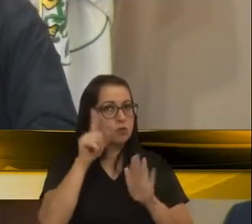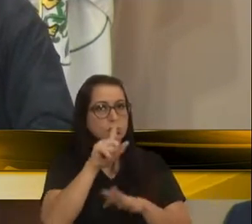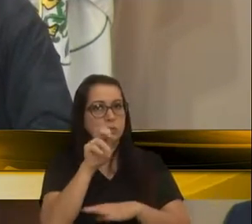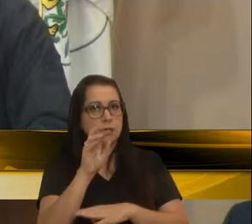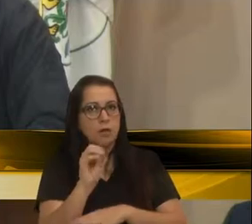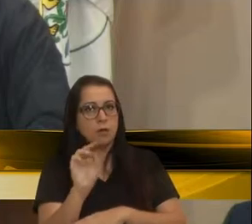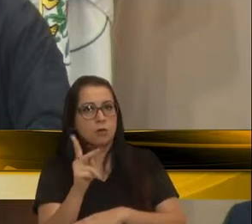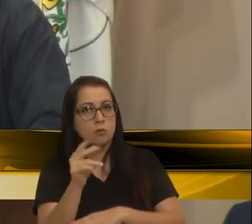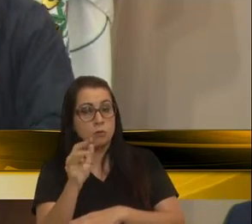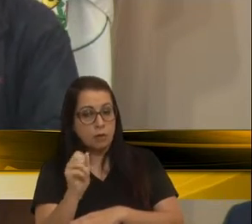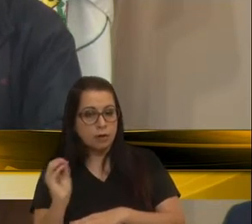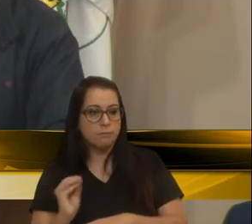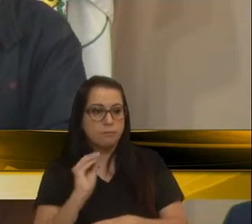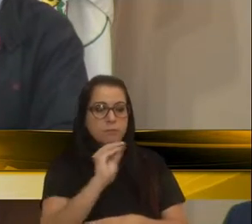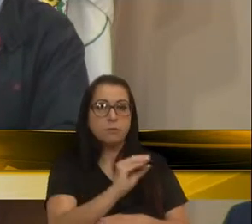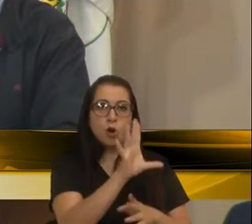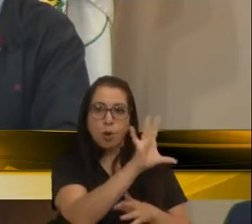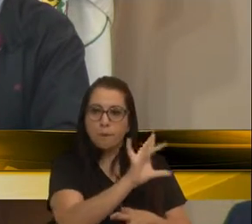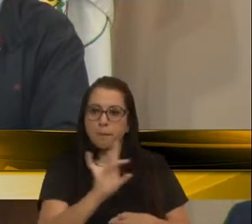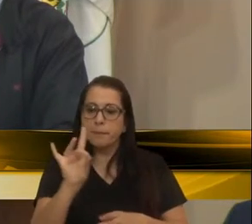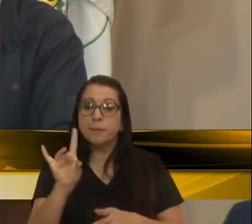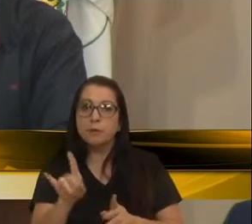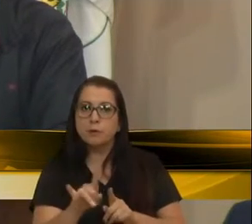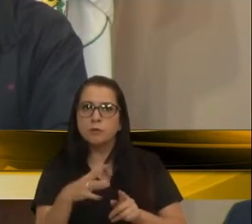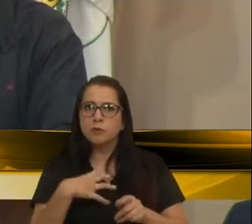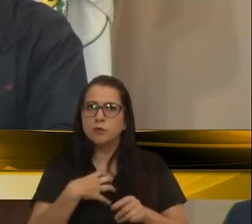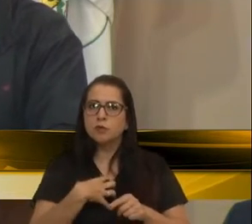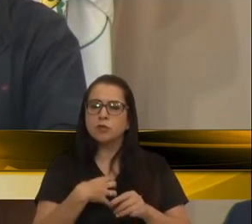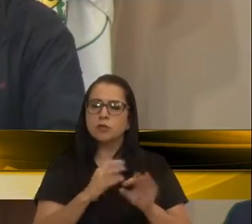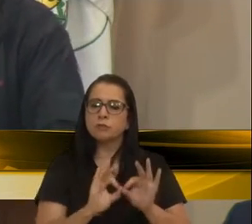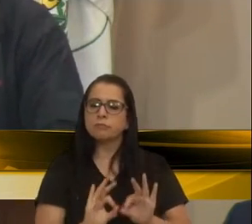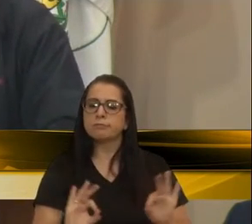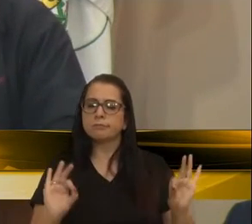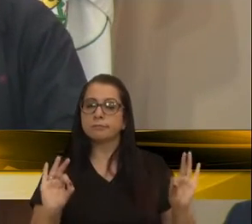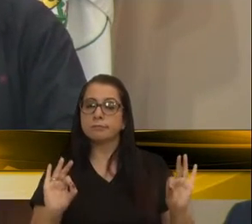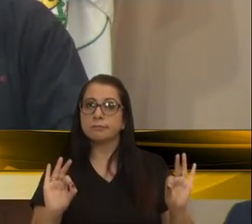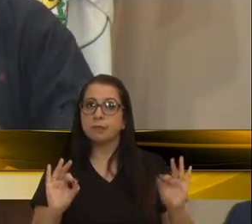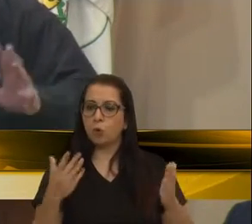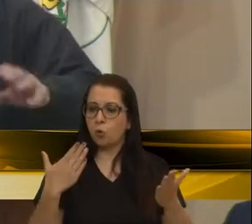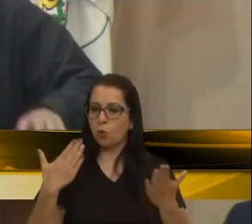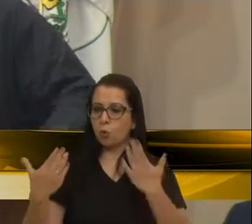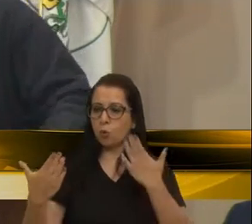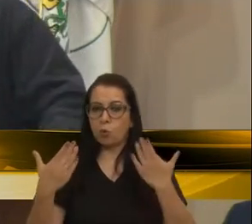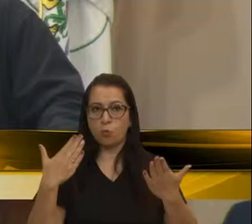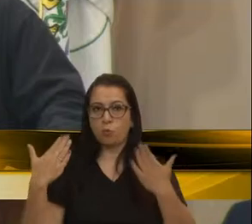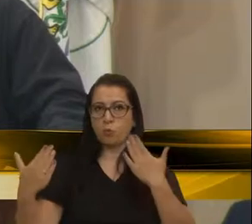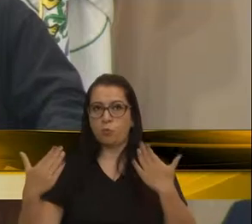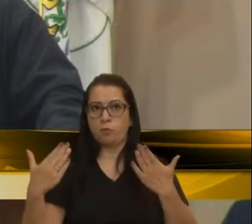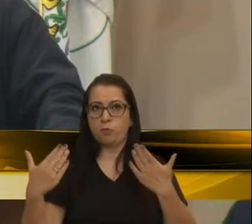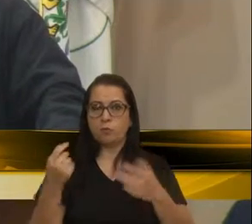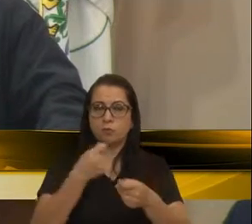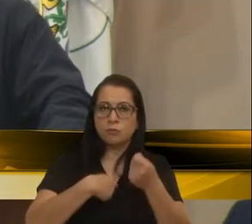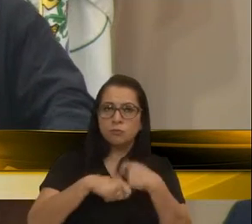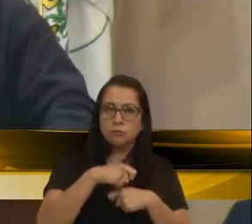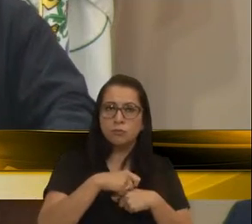ZH, em que faz de uma forma muito simplista um comparativo